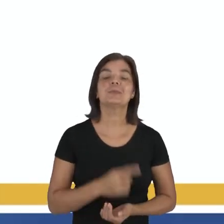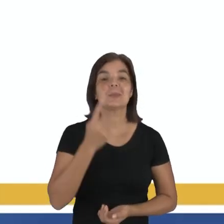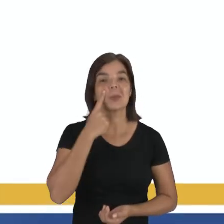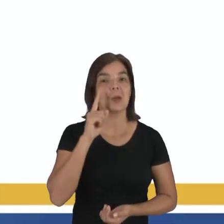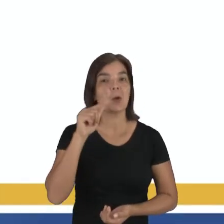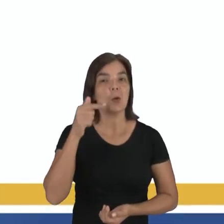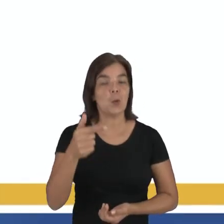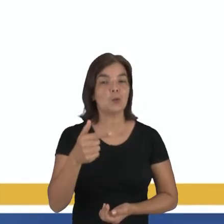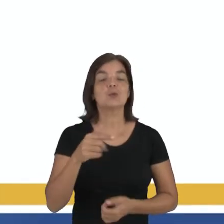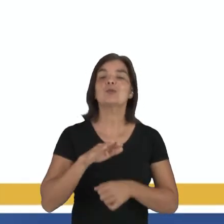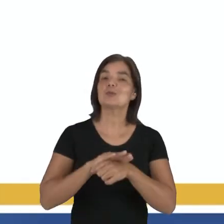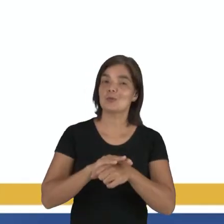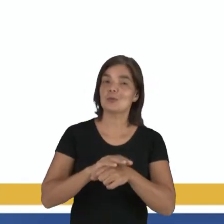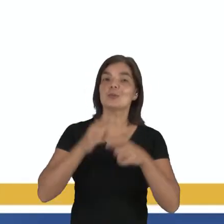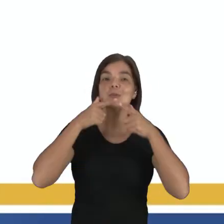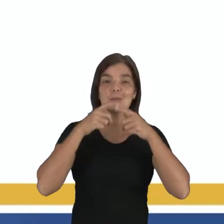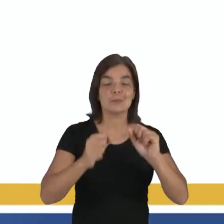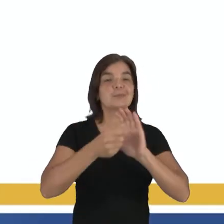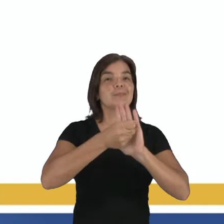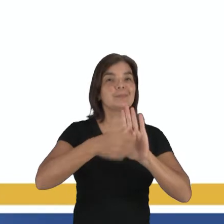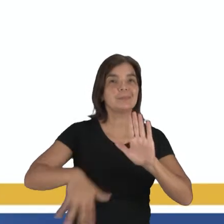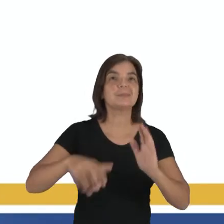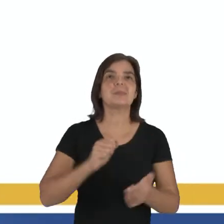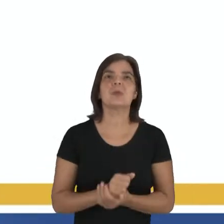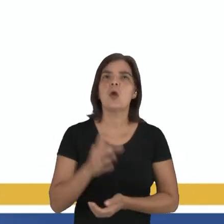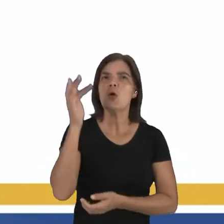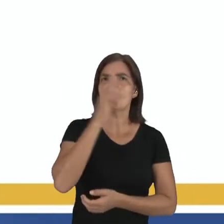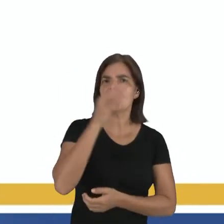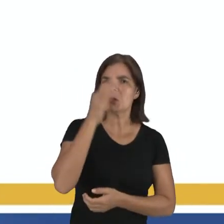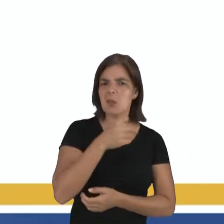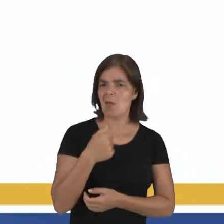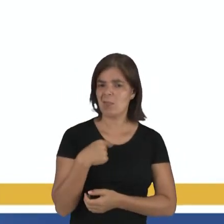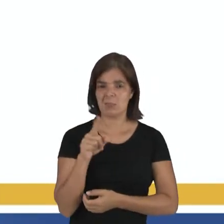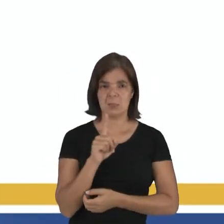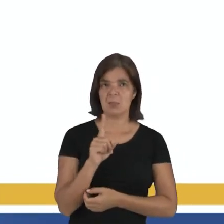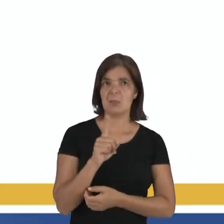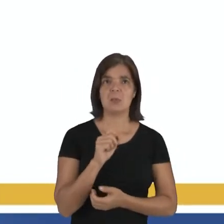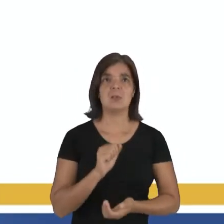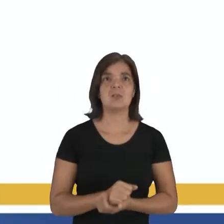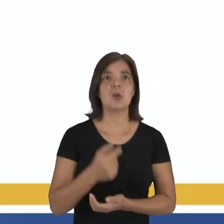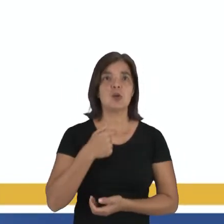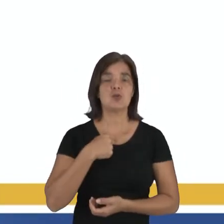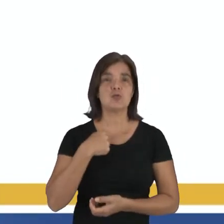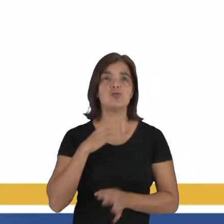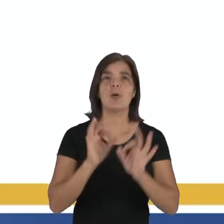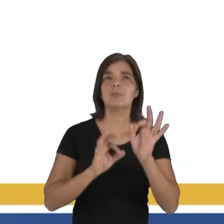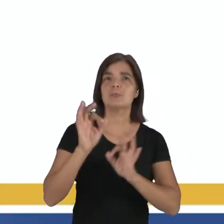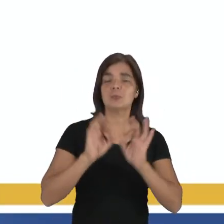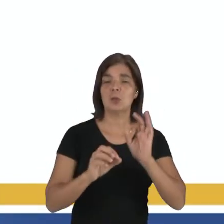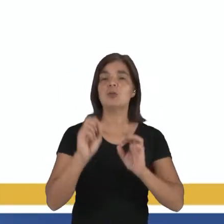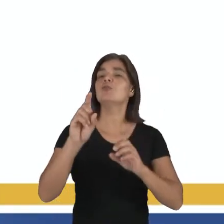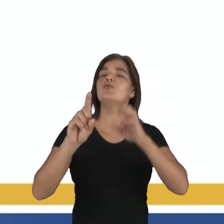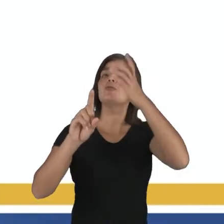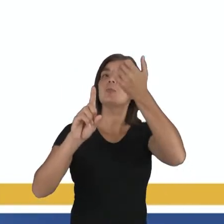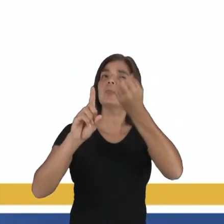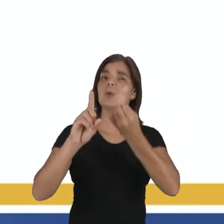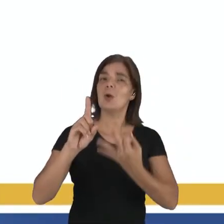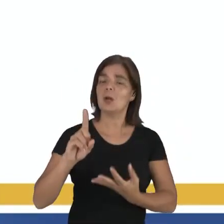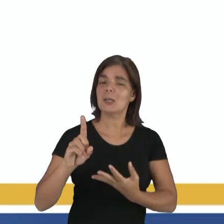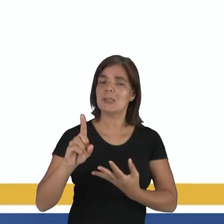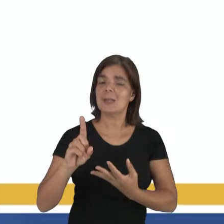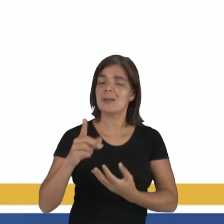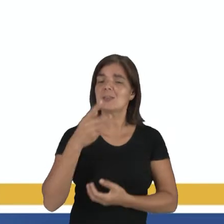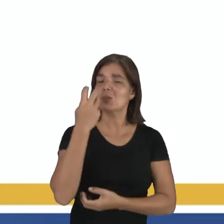linguagem, mais um recurso expressivo. Fofoqueira não, querida. Eu sou produtora de biografias orais